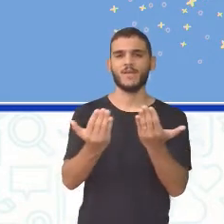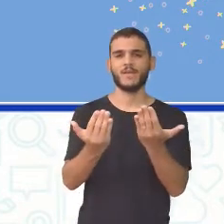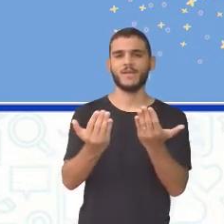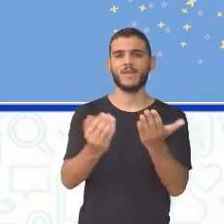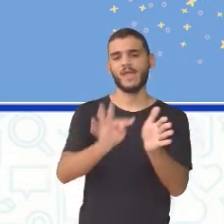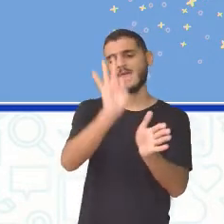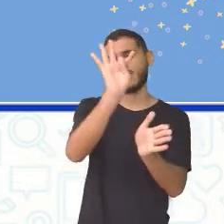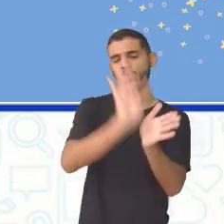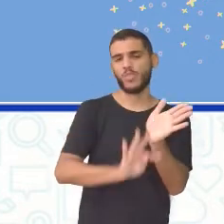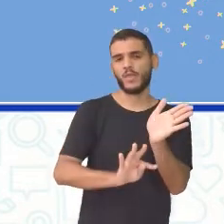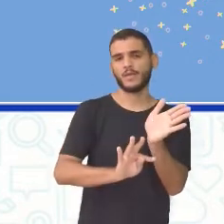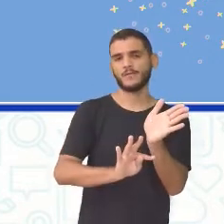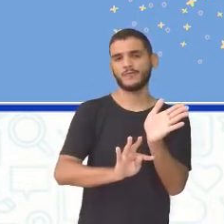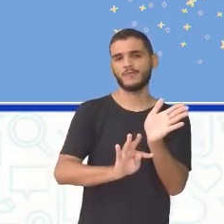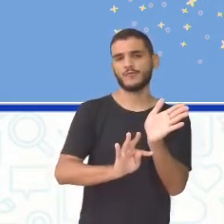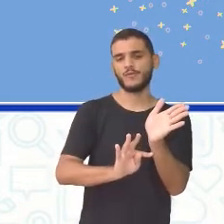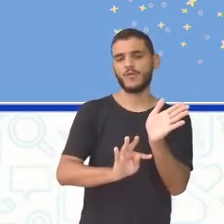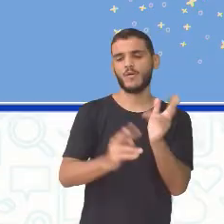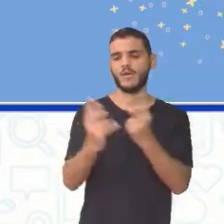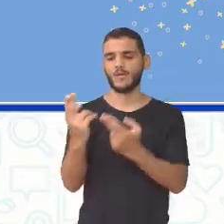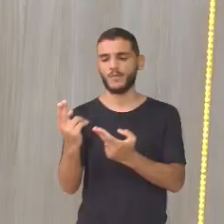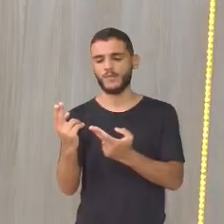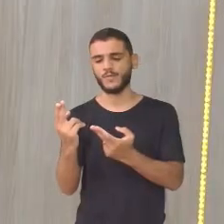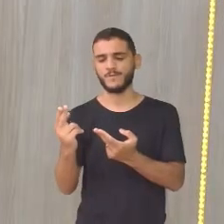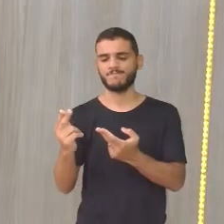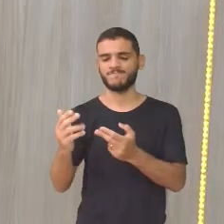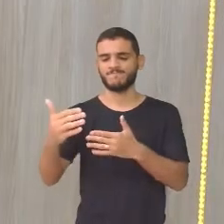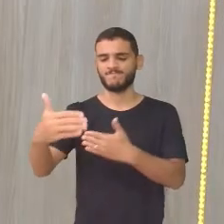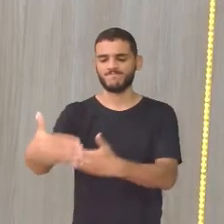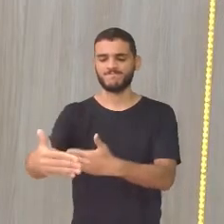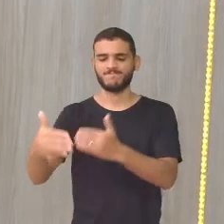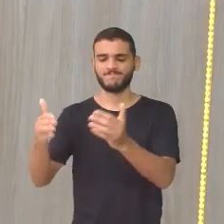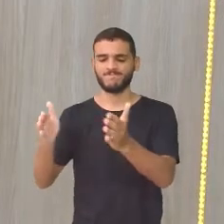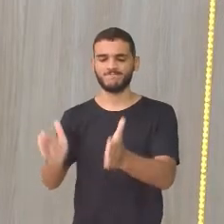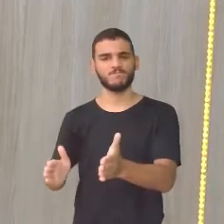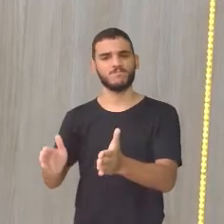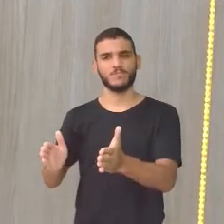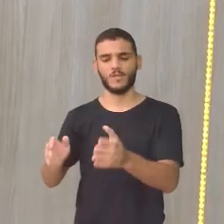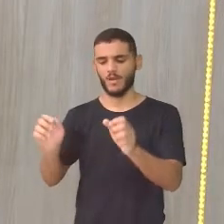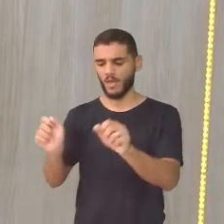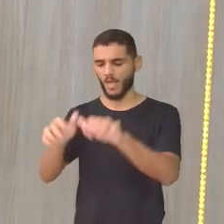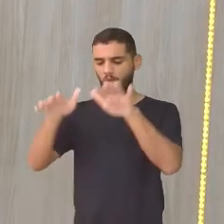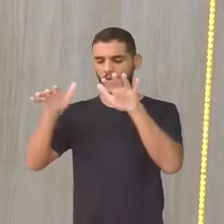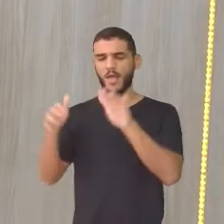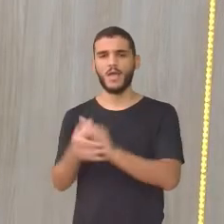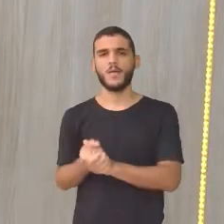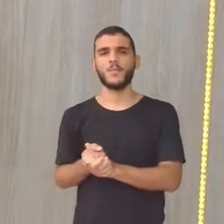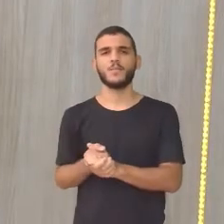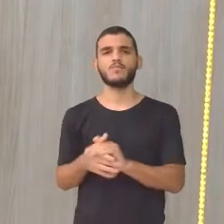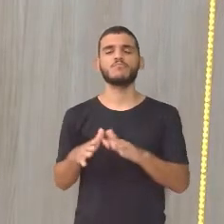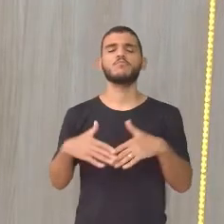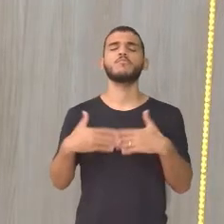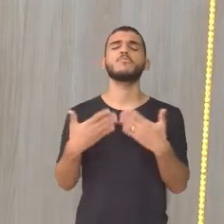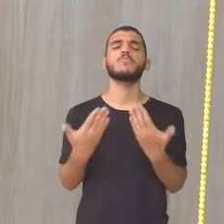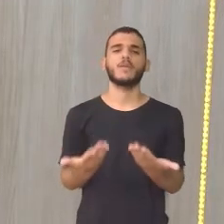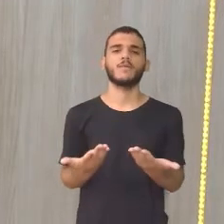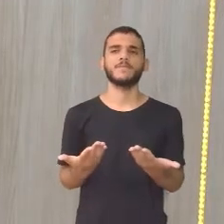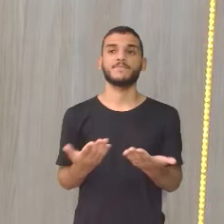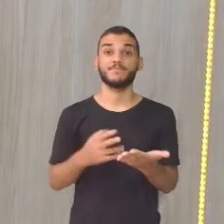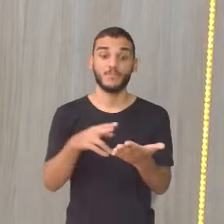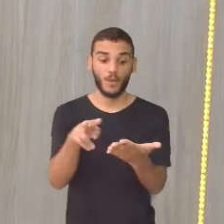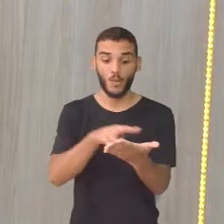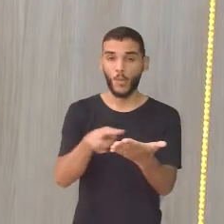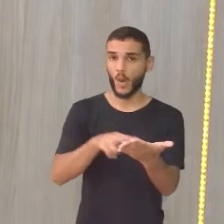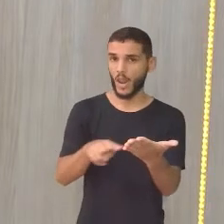aí, como falei para vocês, ele faz essa comparação porque a leitura, não é, o livro, ele